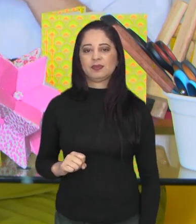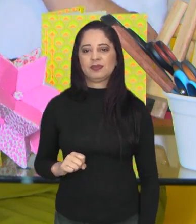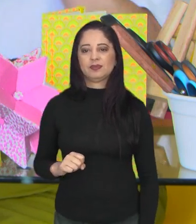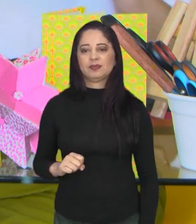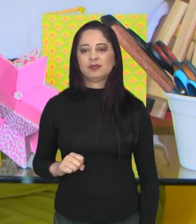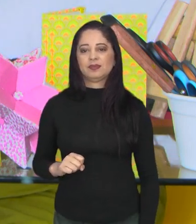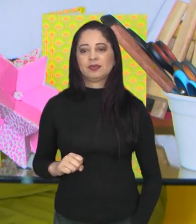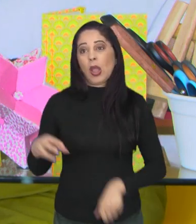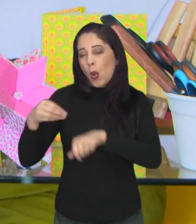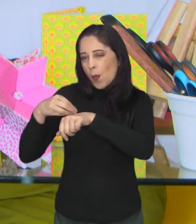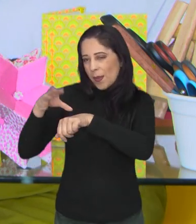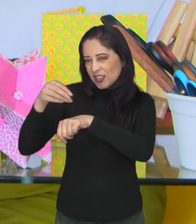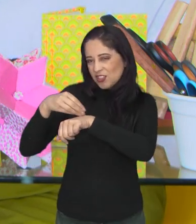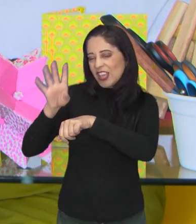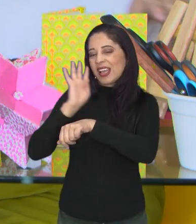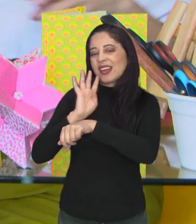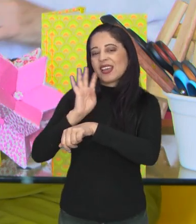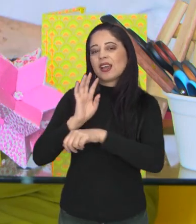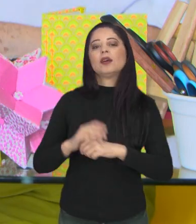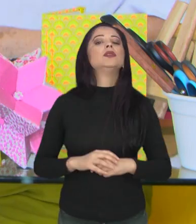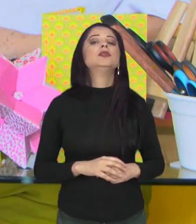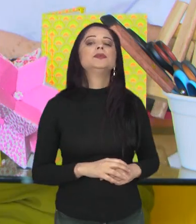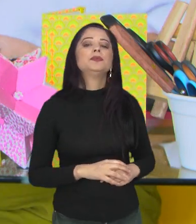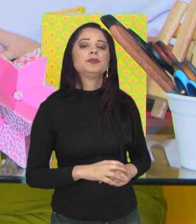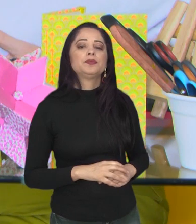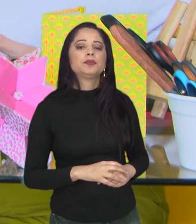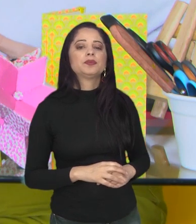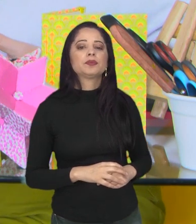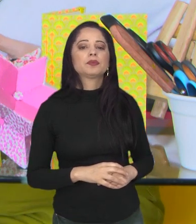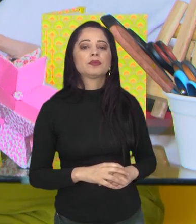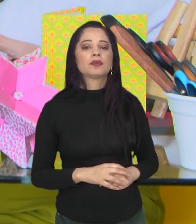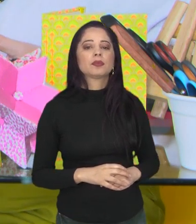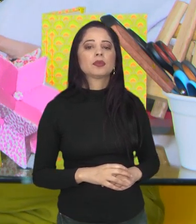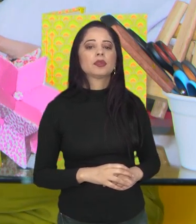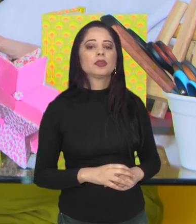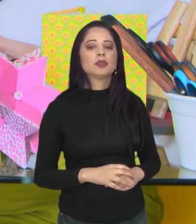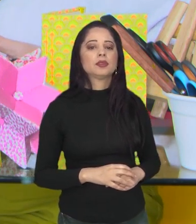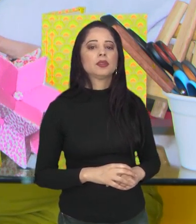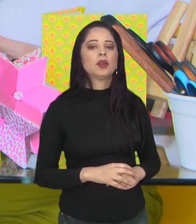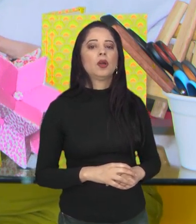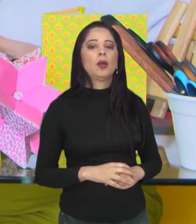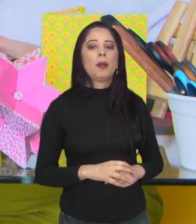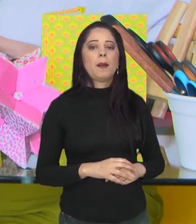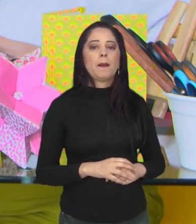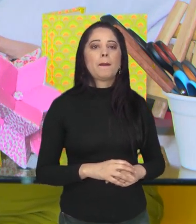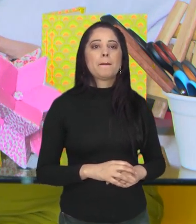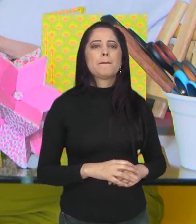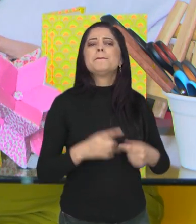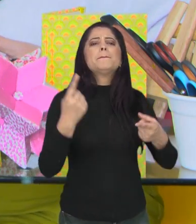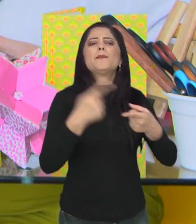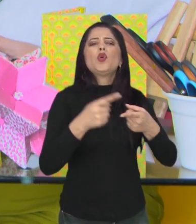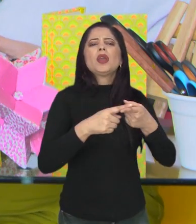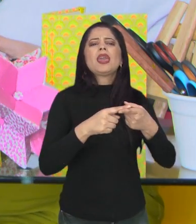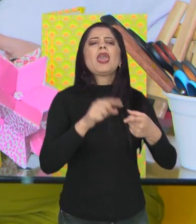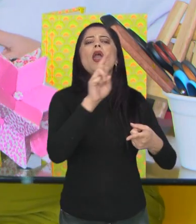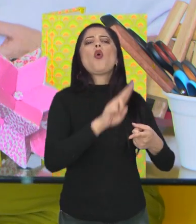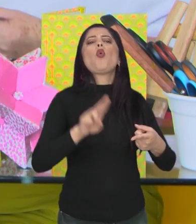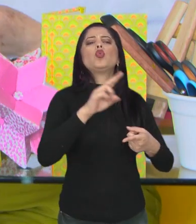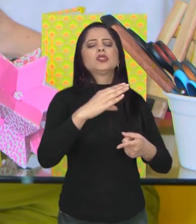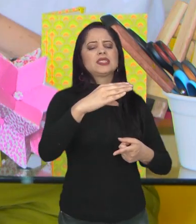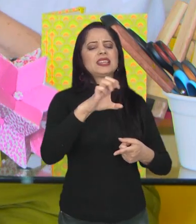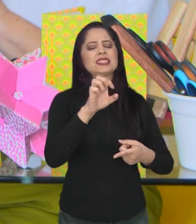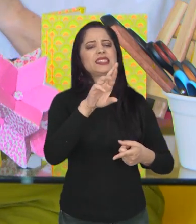encadernação Então essa é uma dica Bacana também você passa a cera na linha para qual motivo